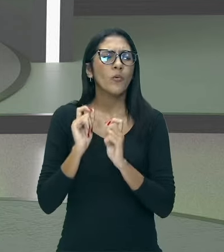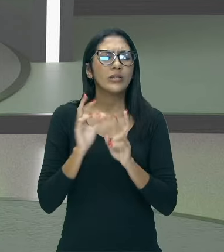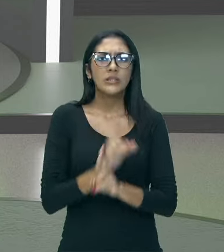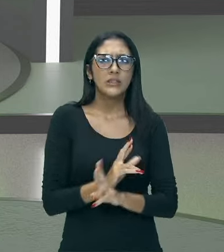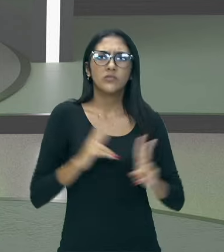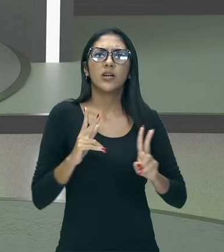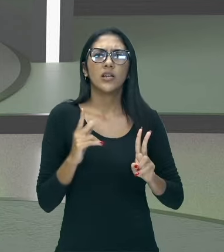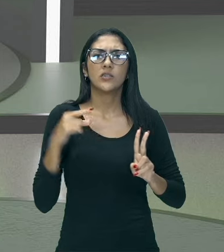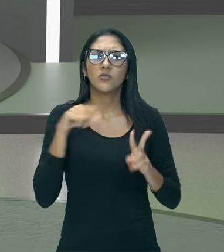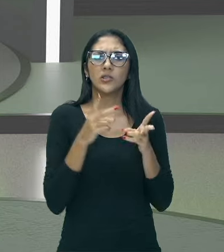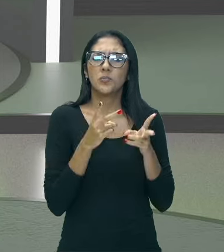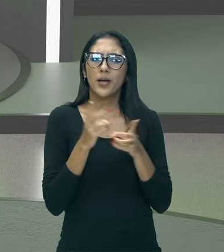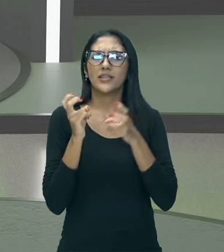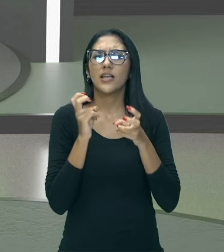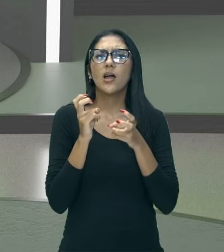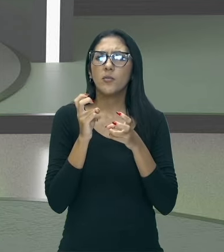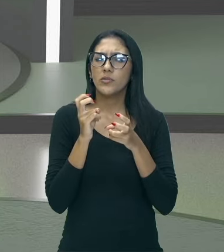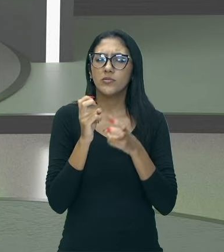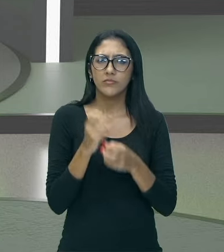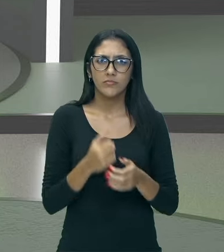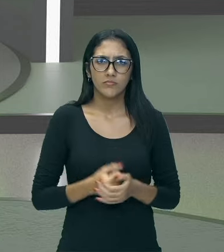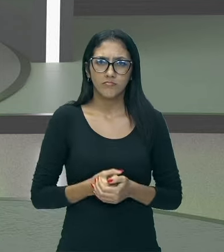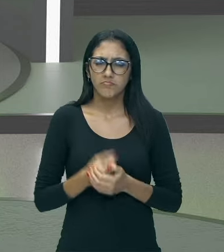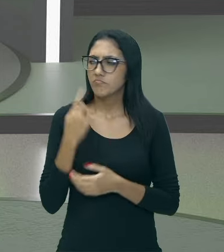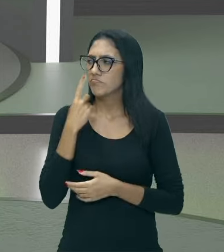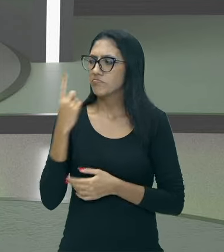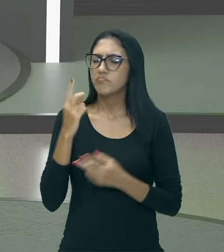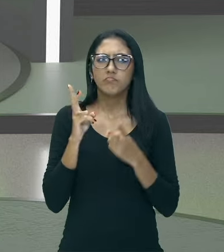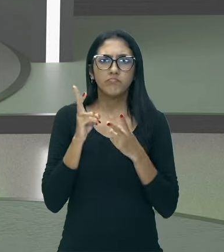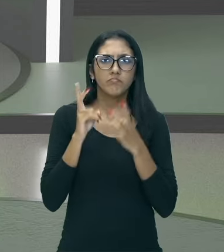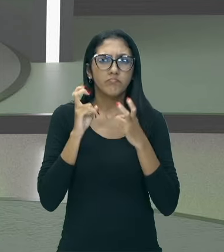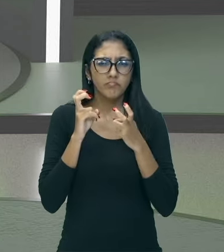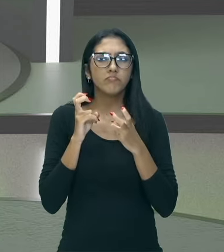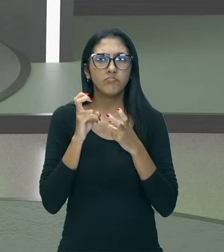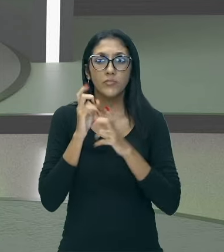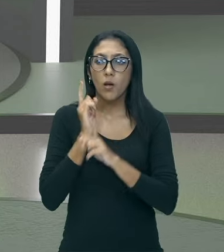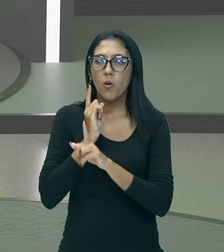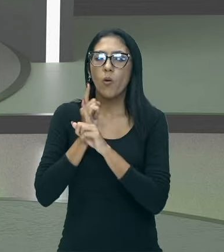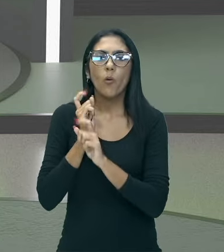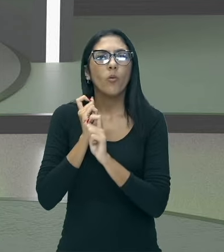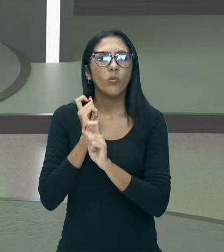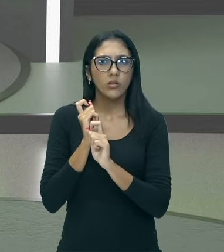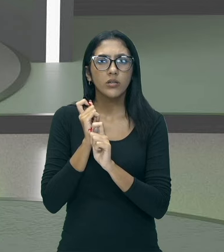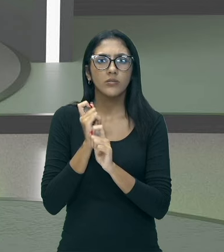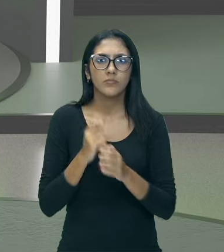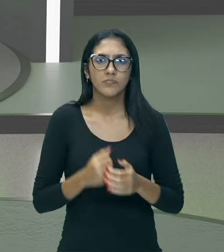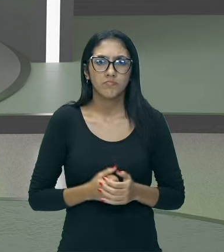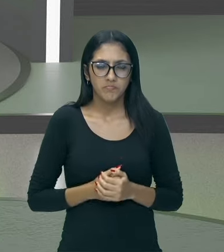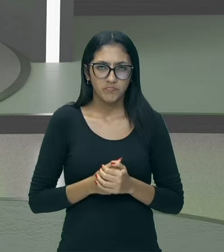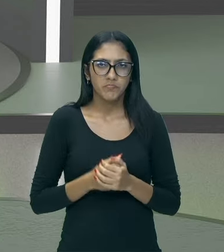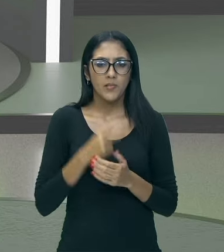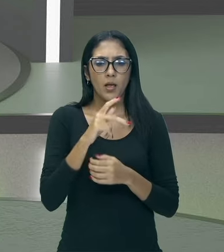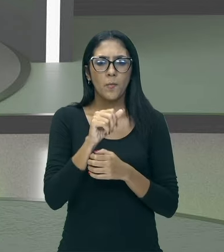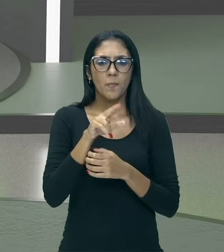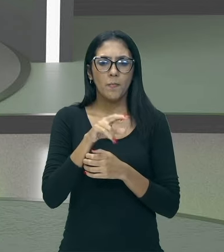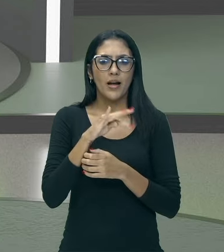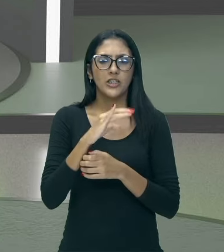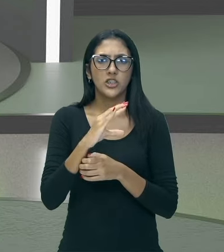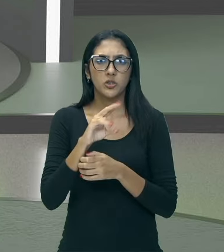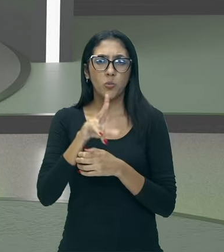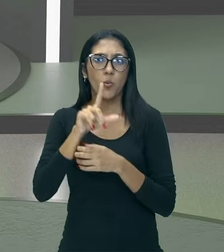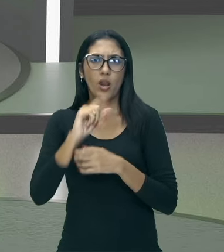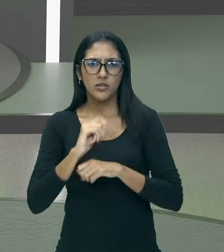mistura para as demais? É que a gente observa aqui que as partículas, elas são